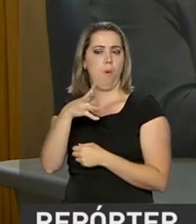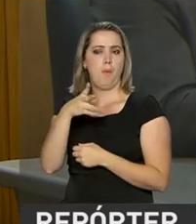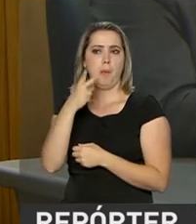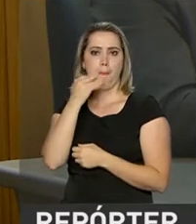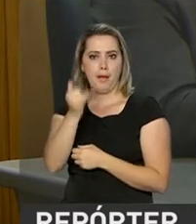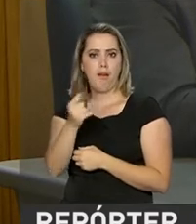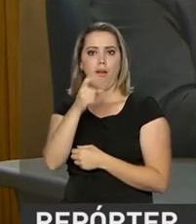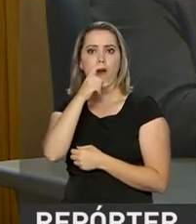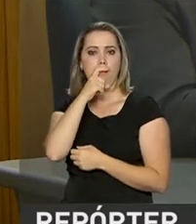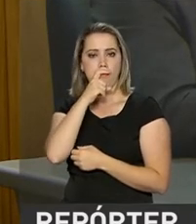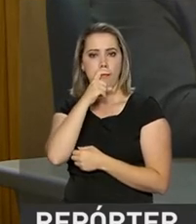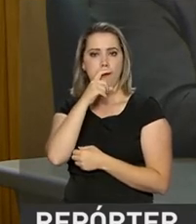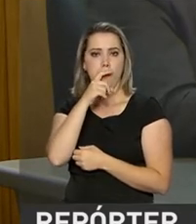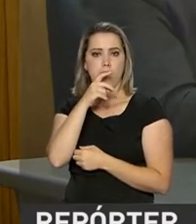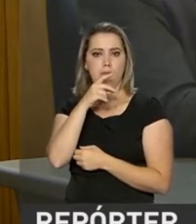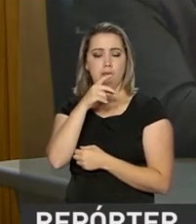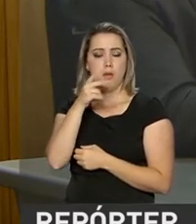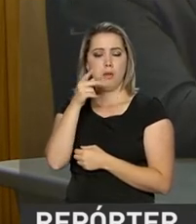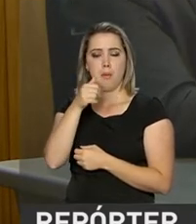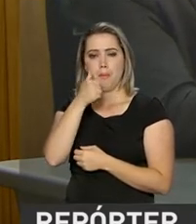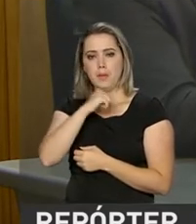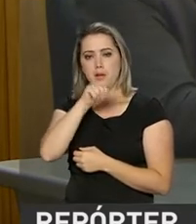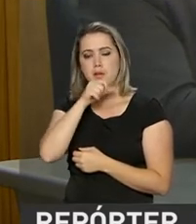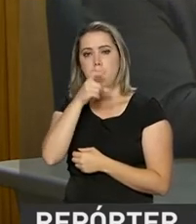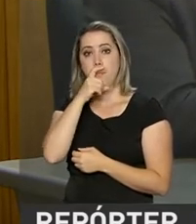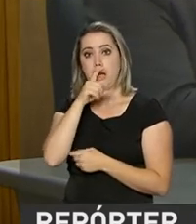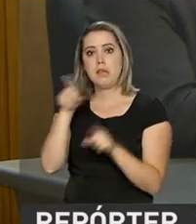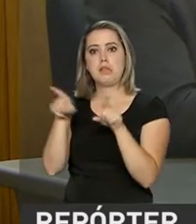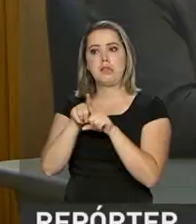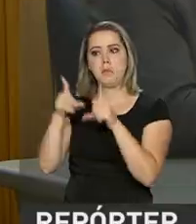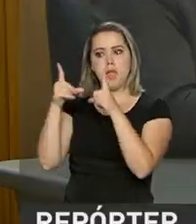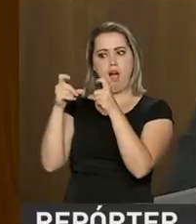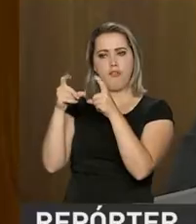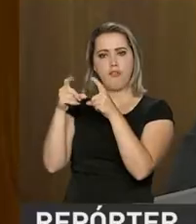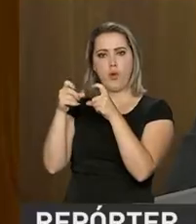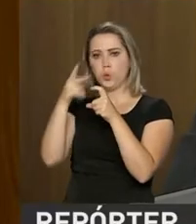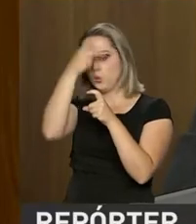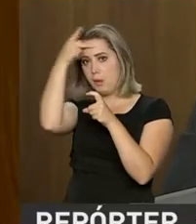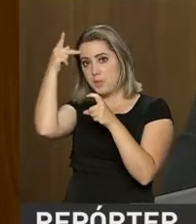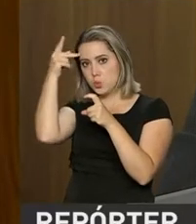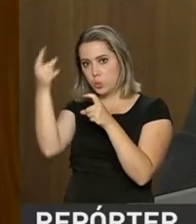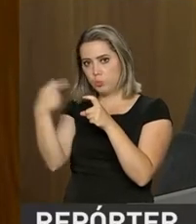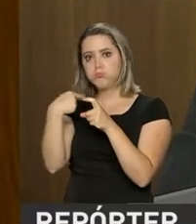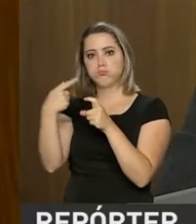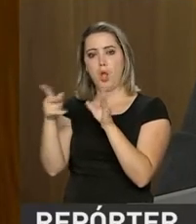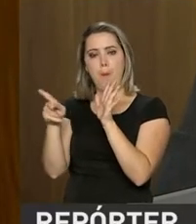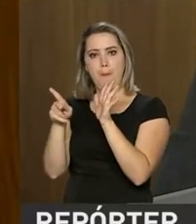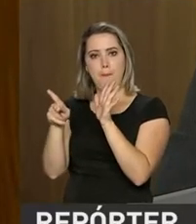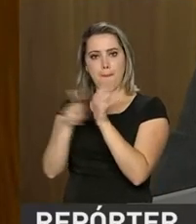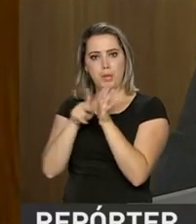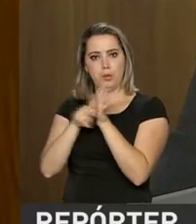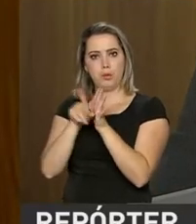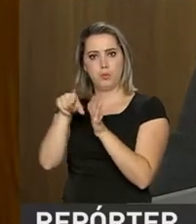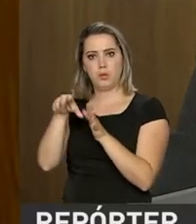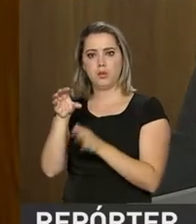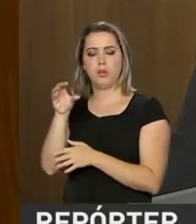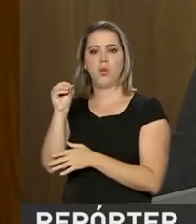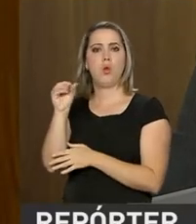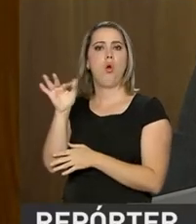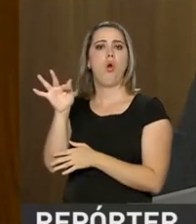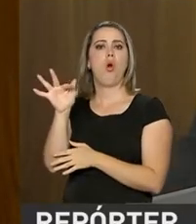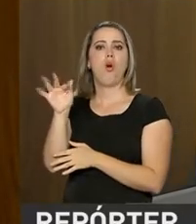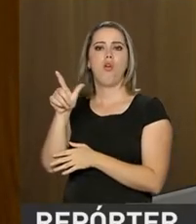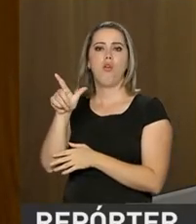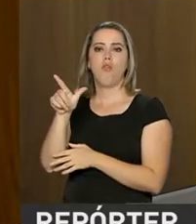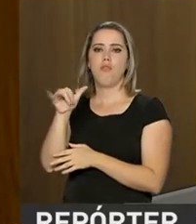vencimento mas inclusive a foto é a novidade de uma maneira totalmente offline em qualquer lugar